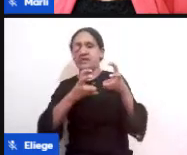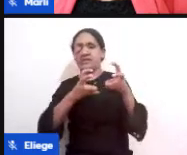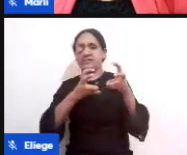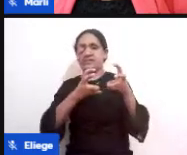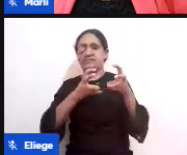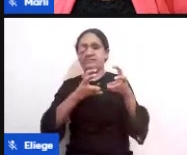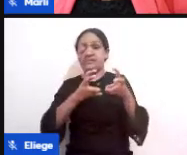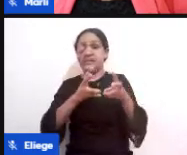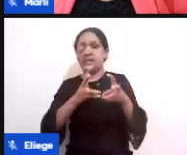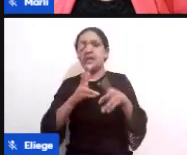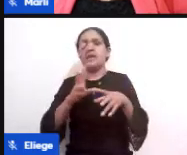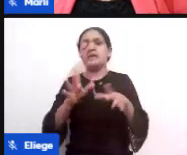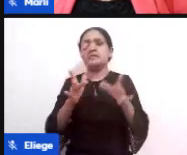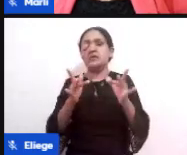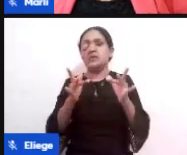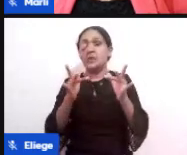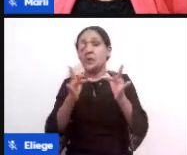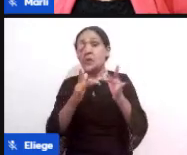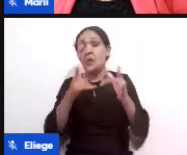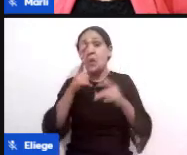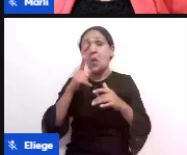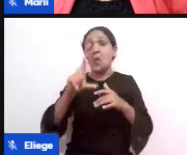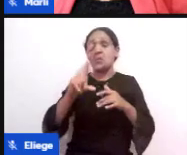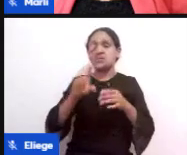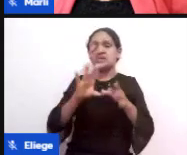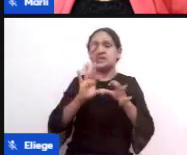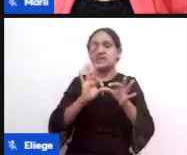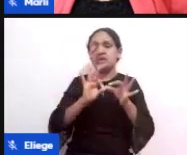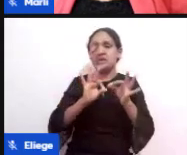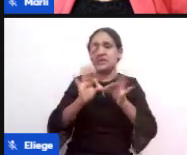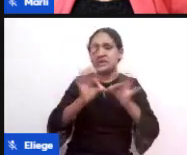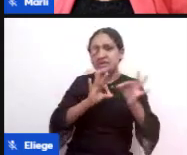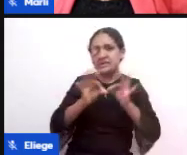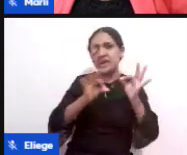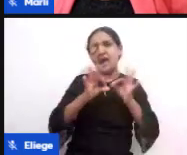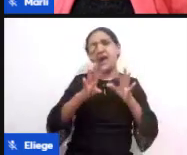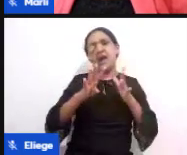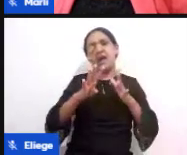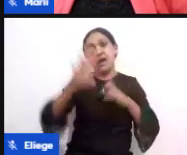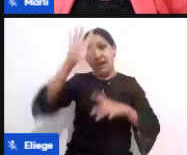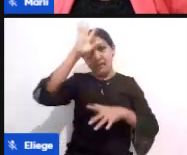conexão, ele consegue construir o conhecimento de uma forma mais significativa.